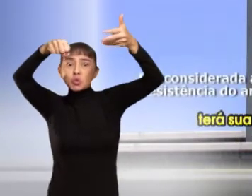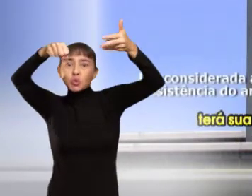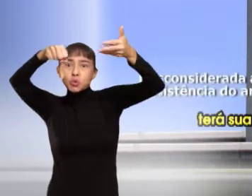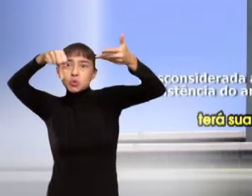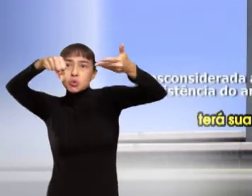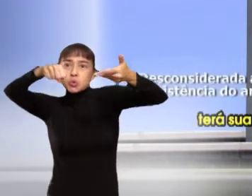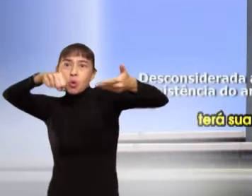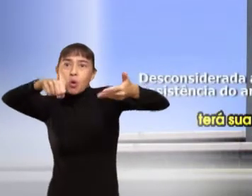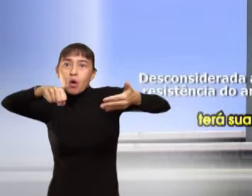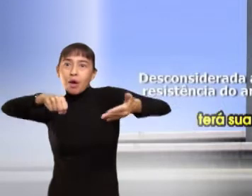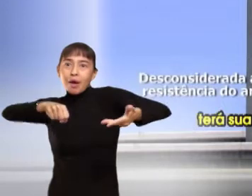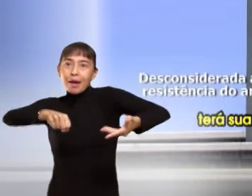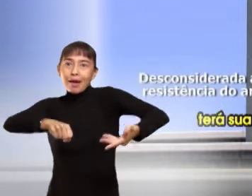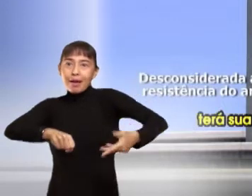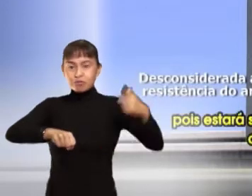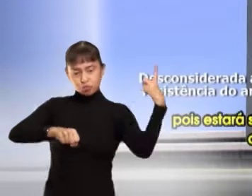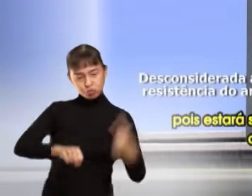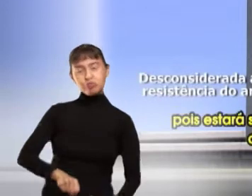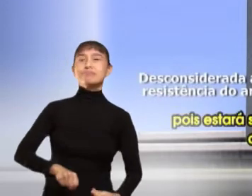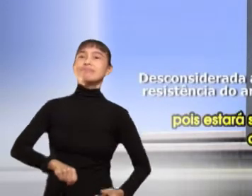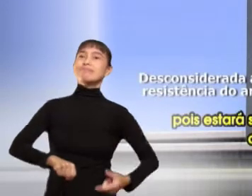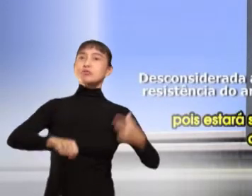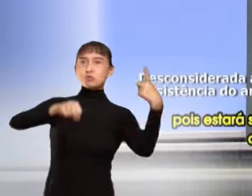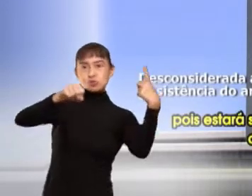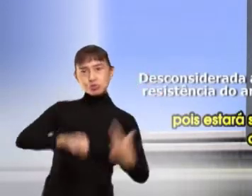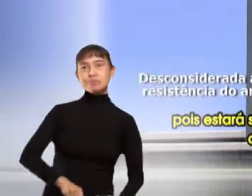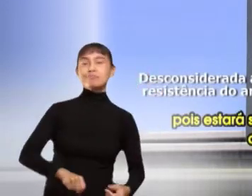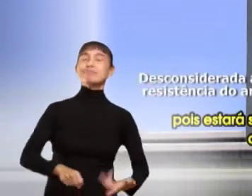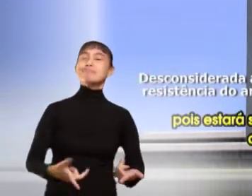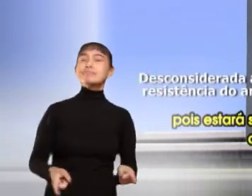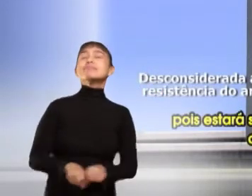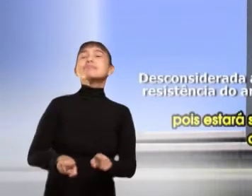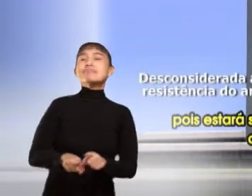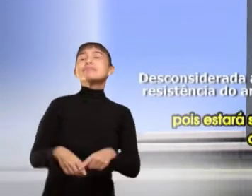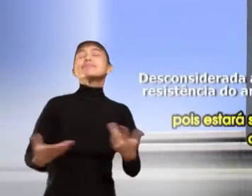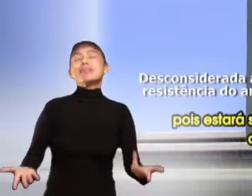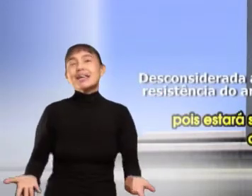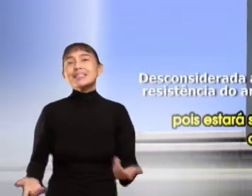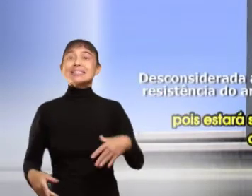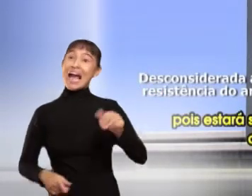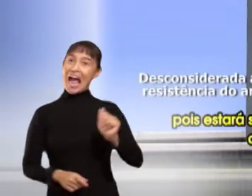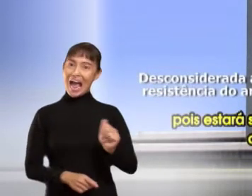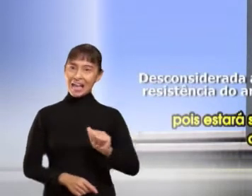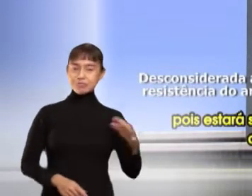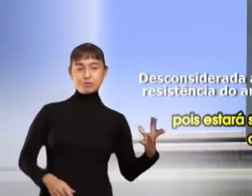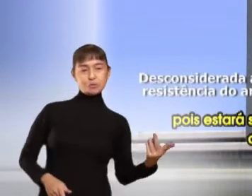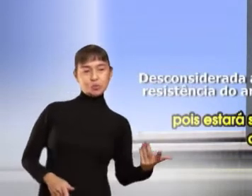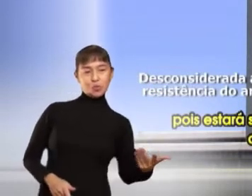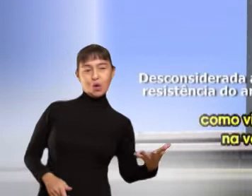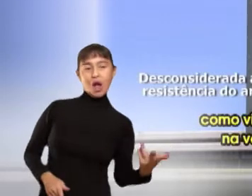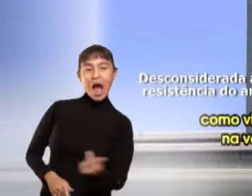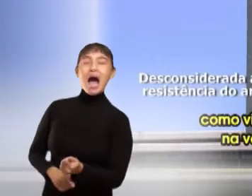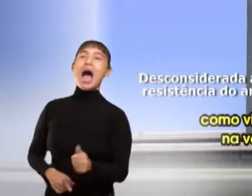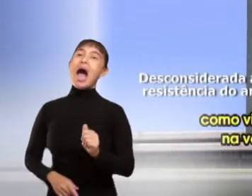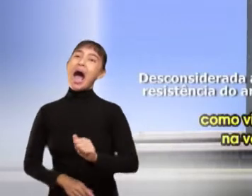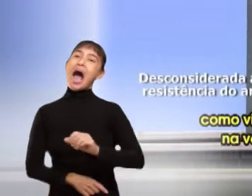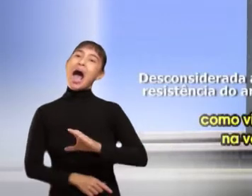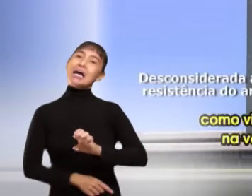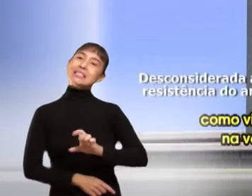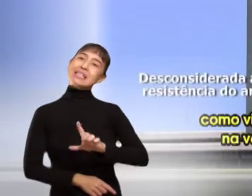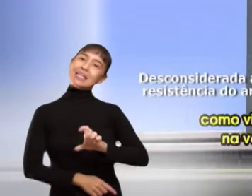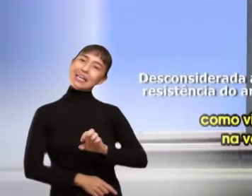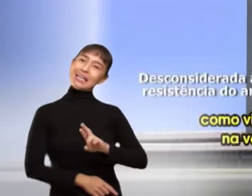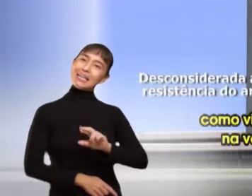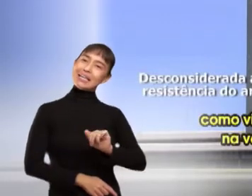velocidade aumentando uniformemente, pois estará sujeito à ação da aceleração da gravidade, que, como